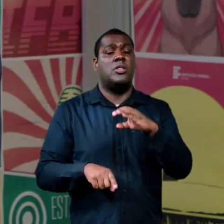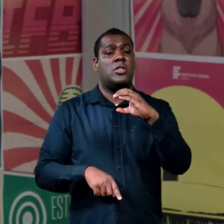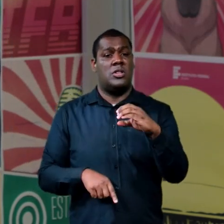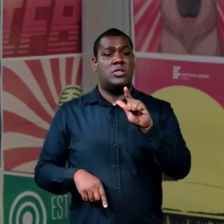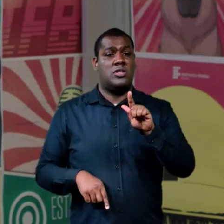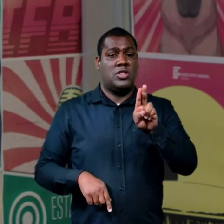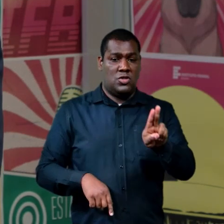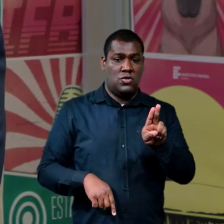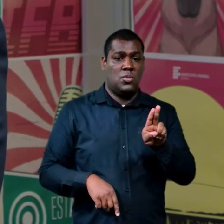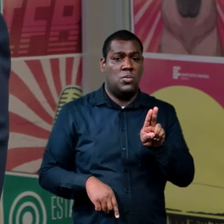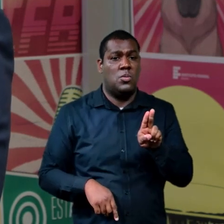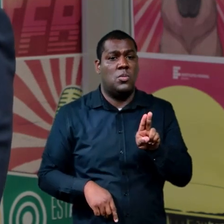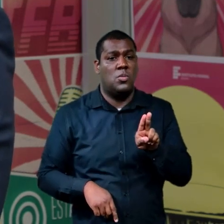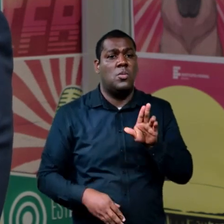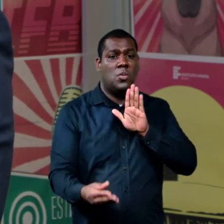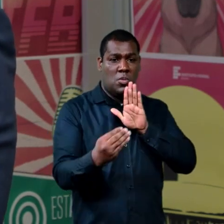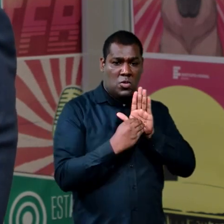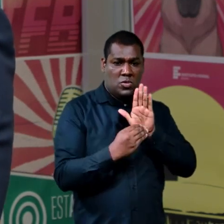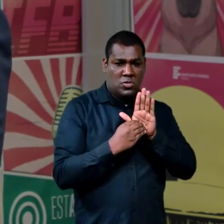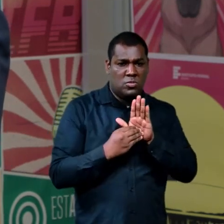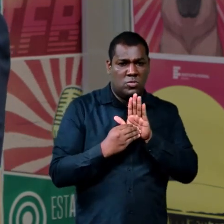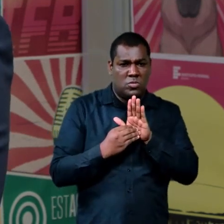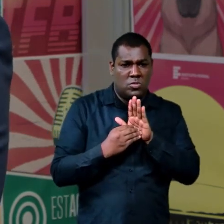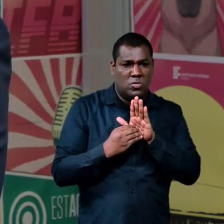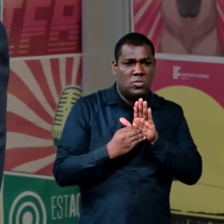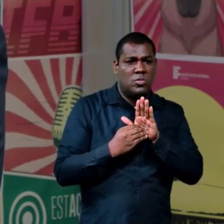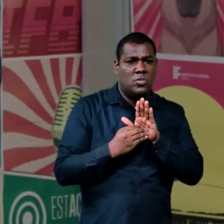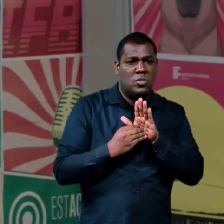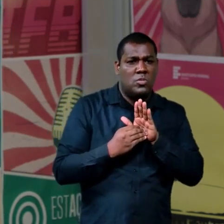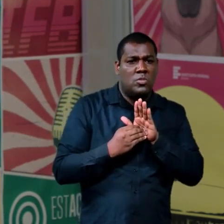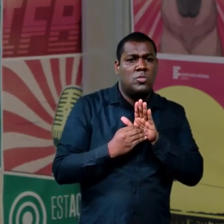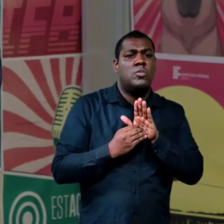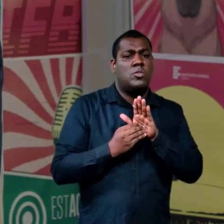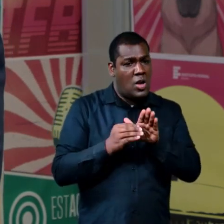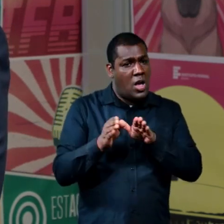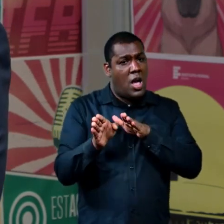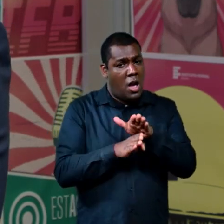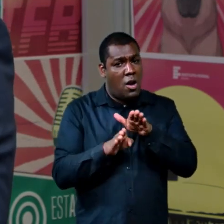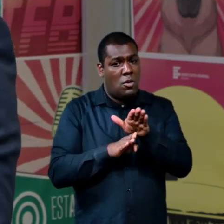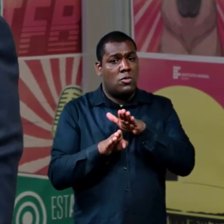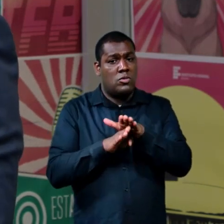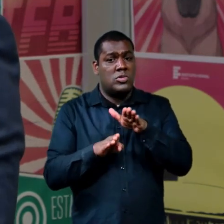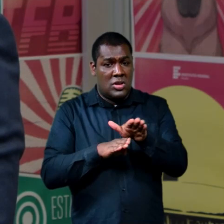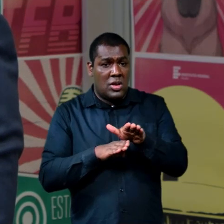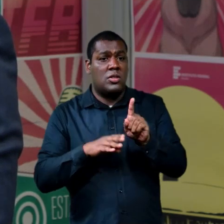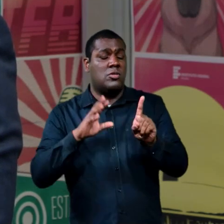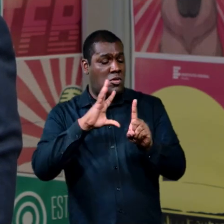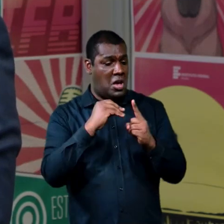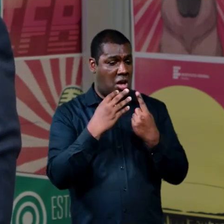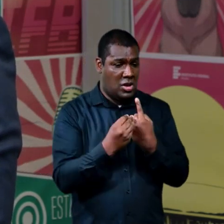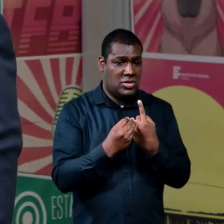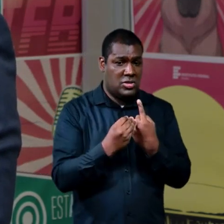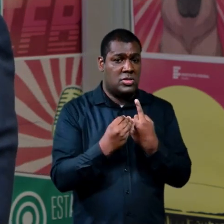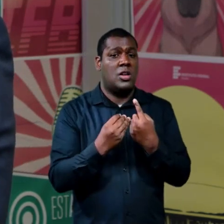da União, que é a CGU, que dá a orientação do sistema correcional. Essa é a orientação, exatamente isso,